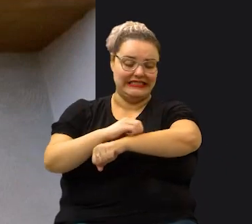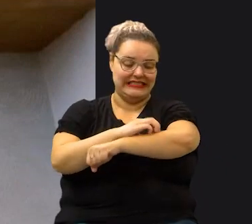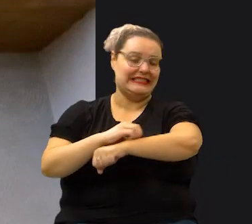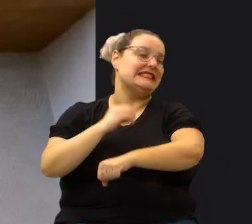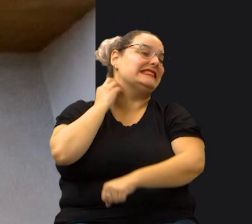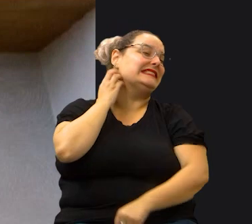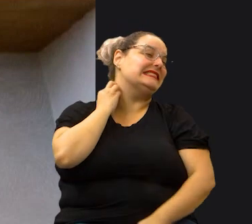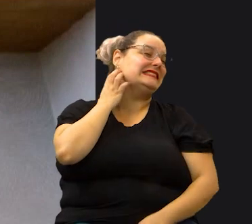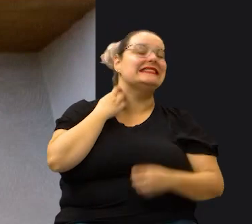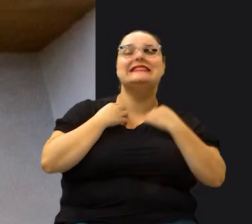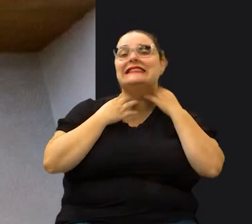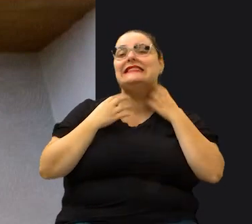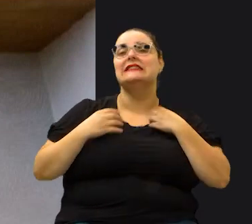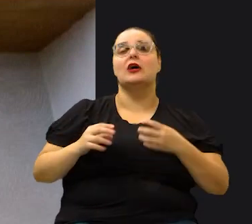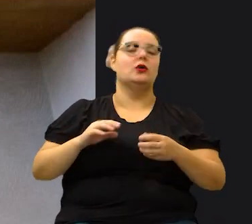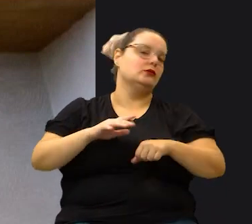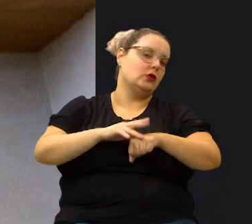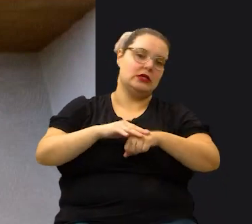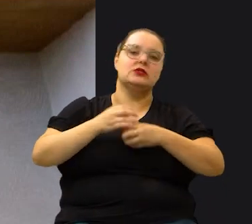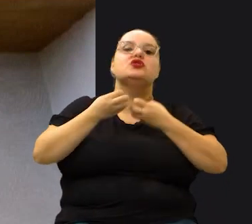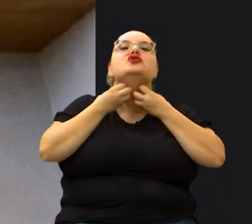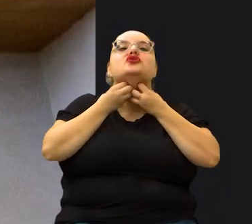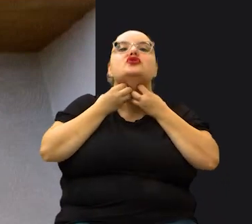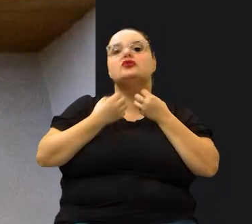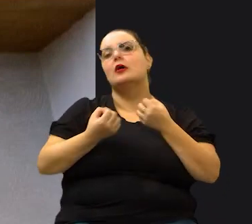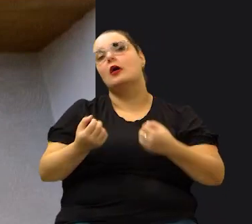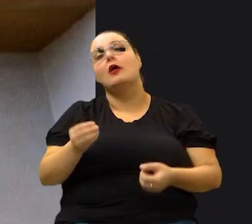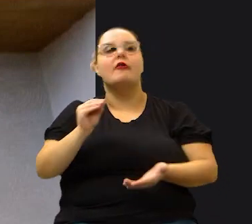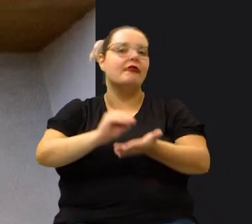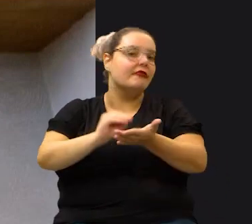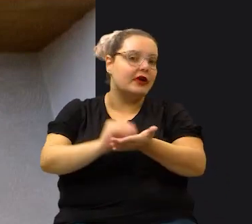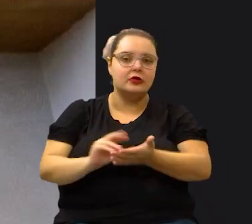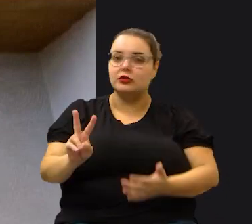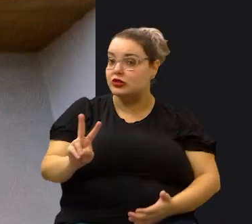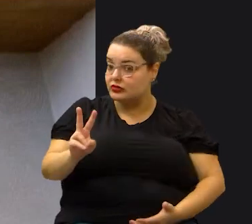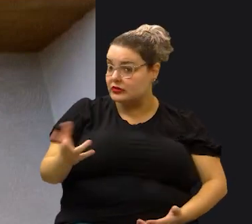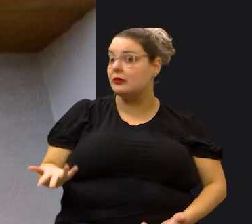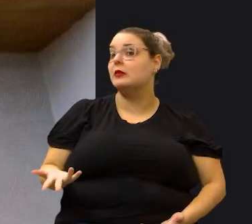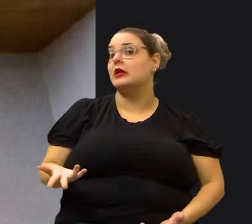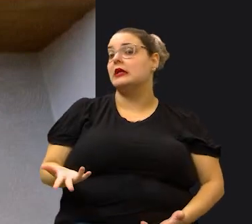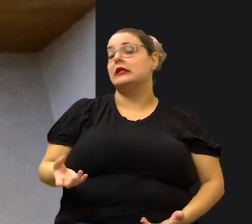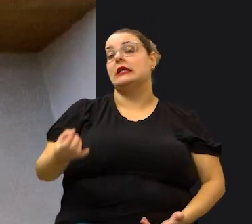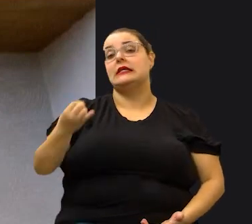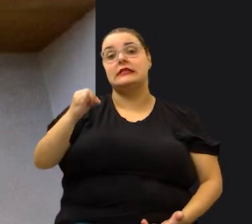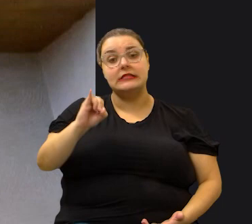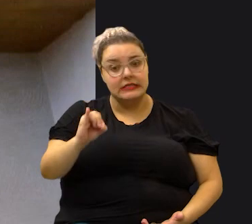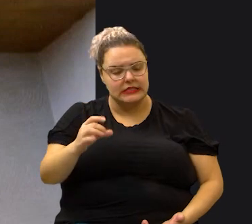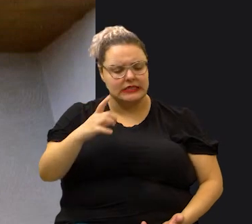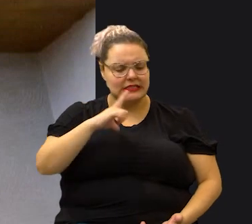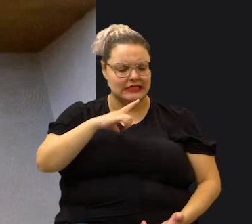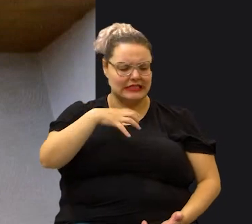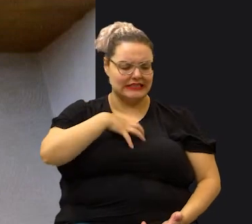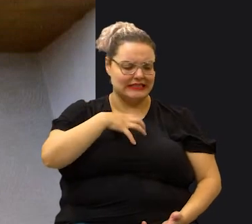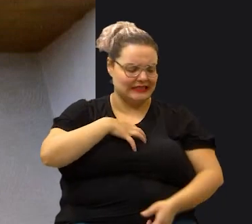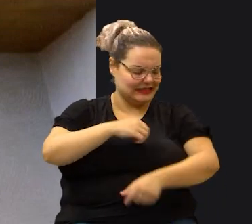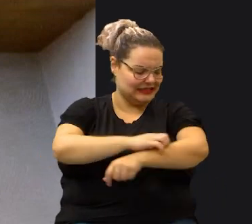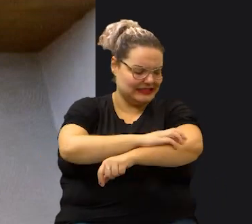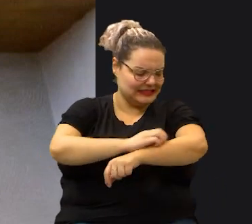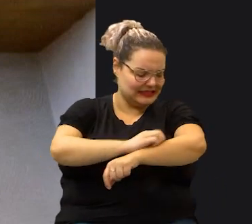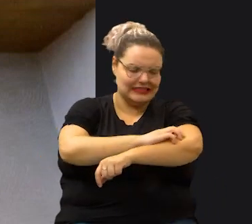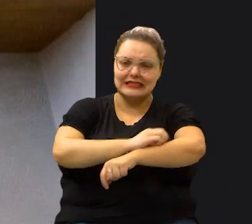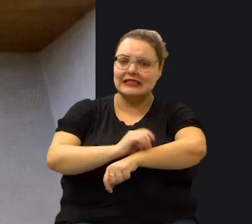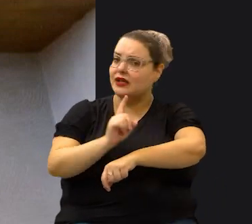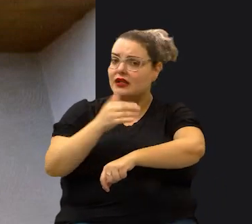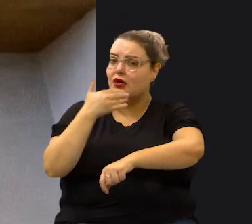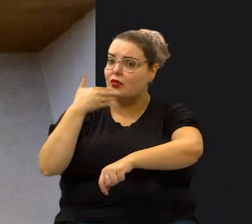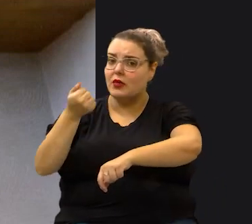coceira, como por exemplo doenças de tireoide, deficiência de algumas vitaminas. Então, se você está tendo sintomas e aqueles sintomas